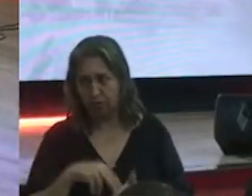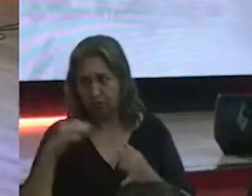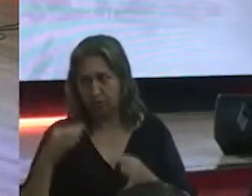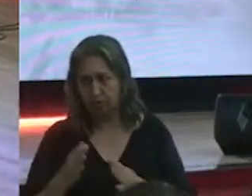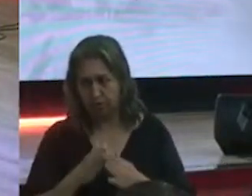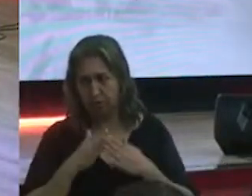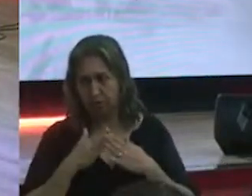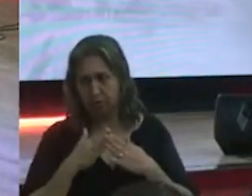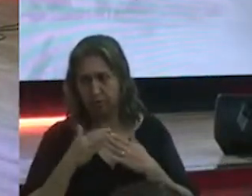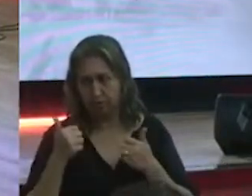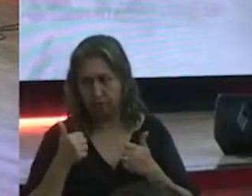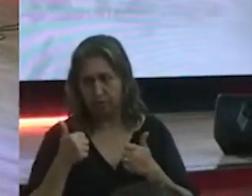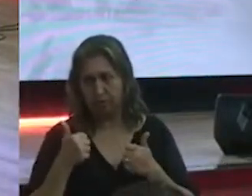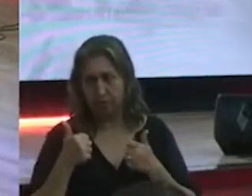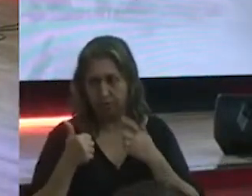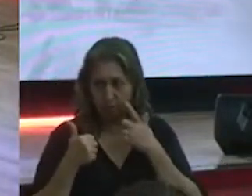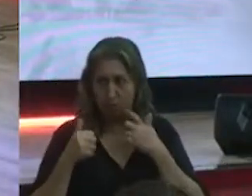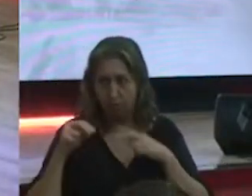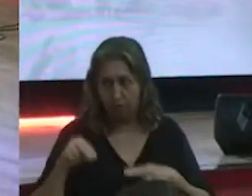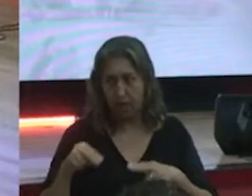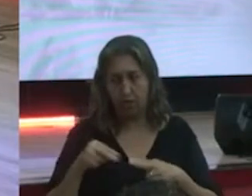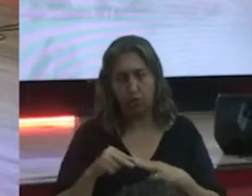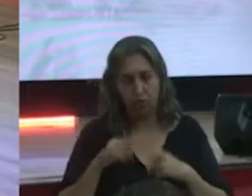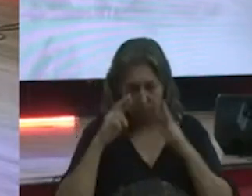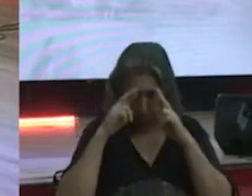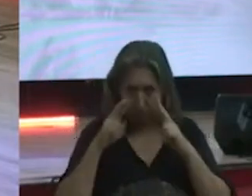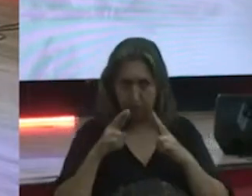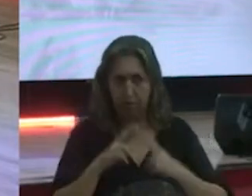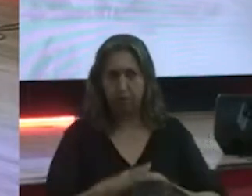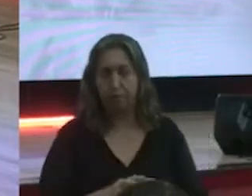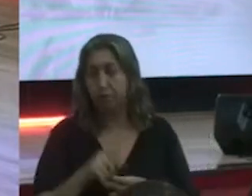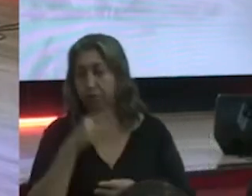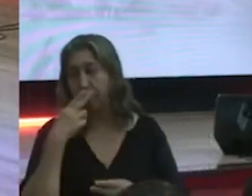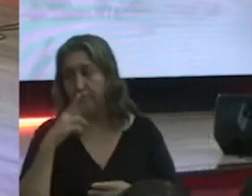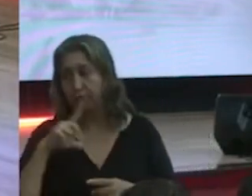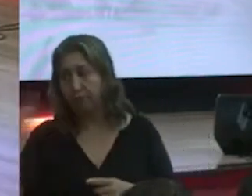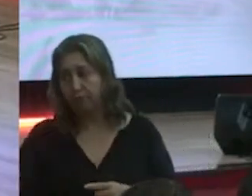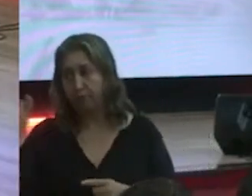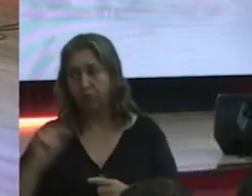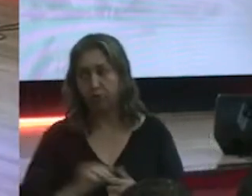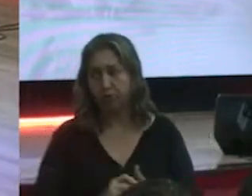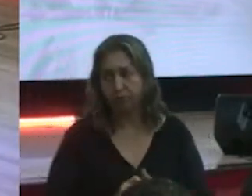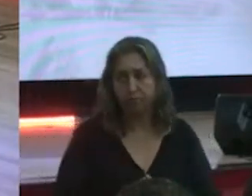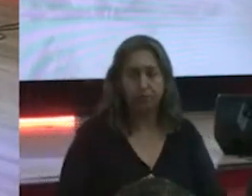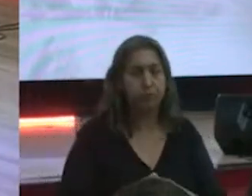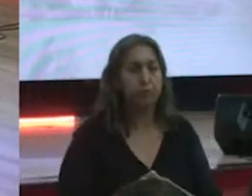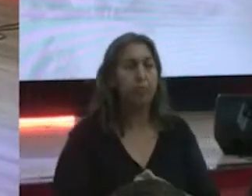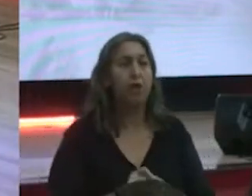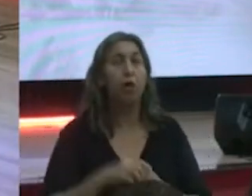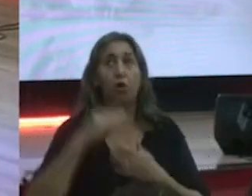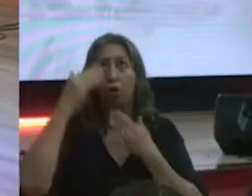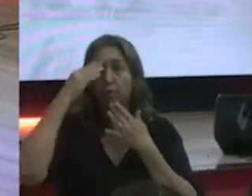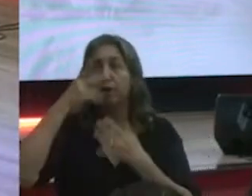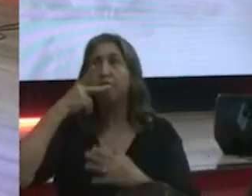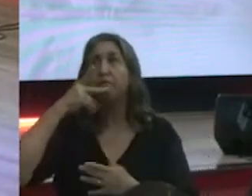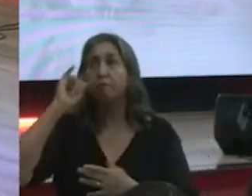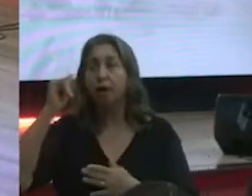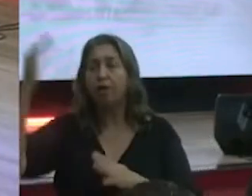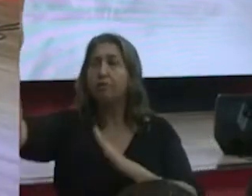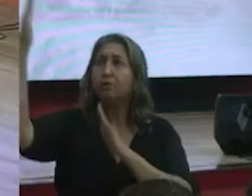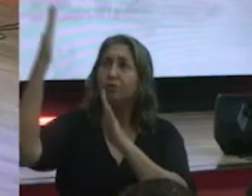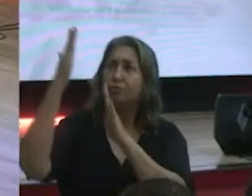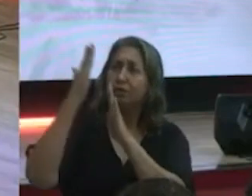obrigado Mais uma vez por esta noite obrigado pela tua presença neste lugar